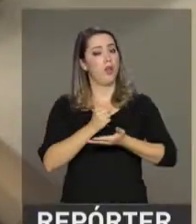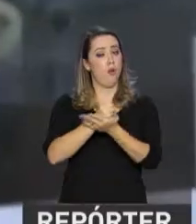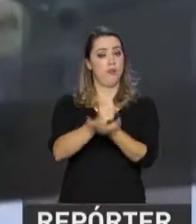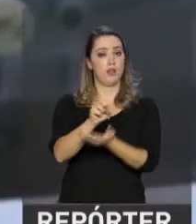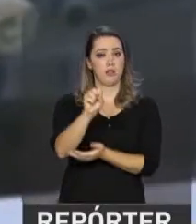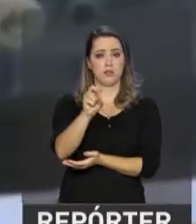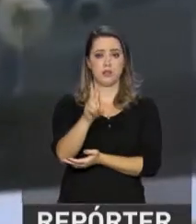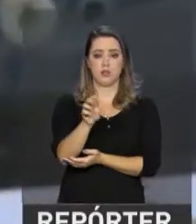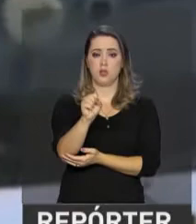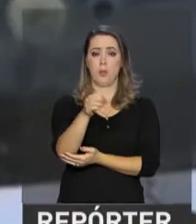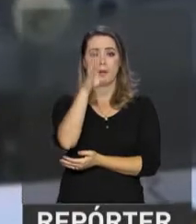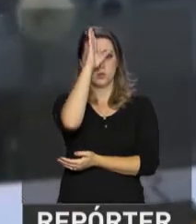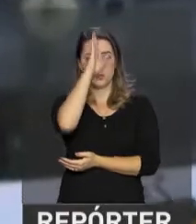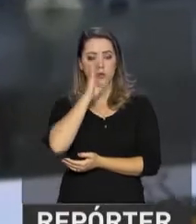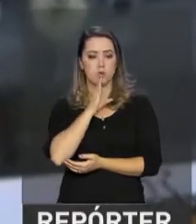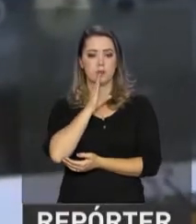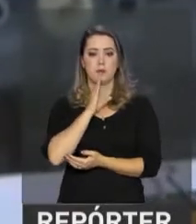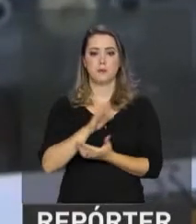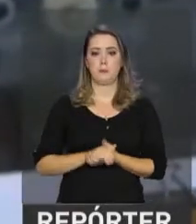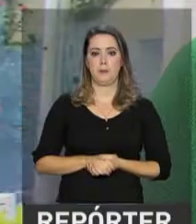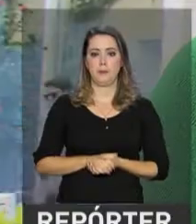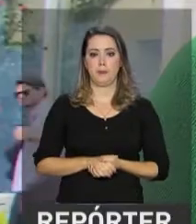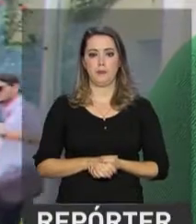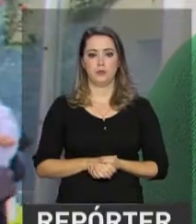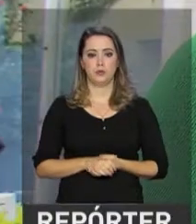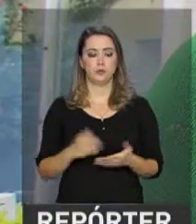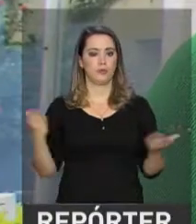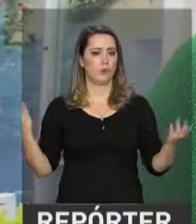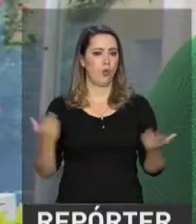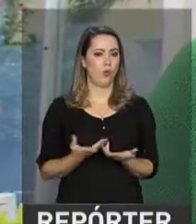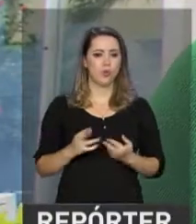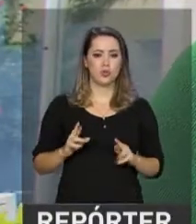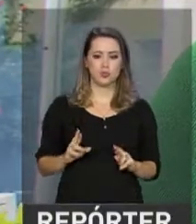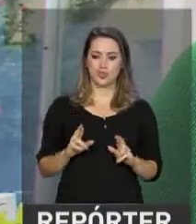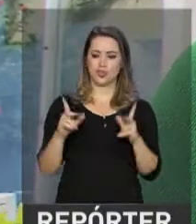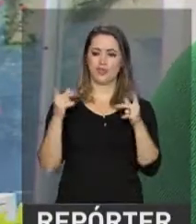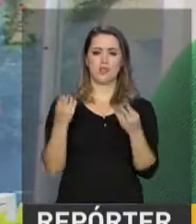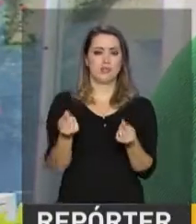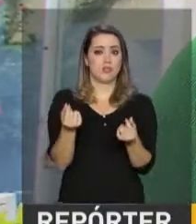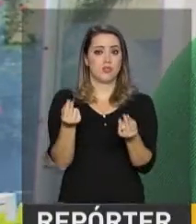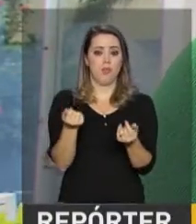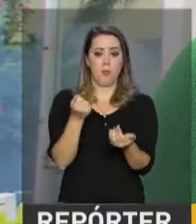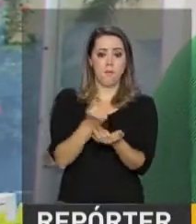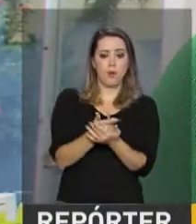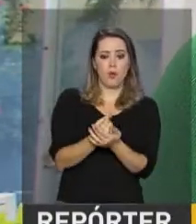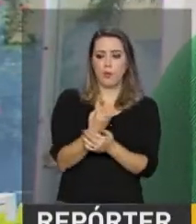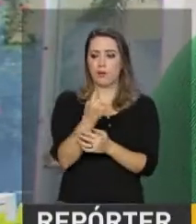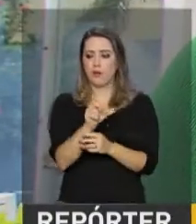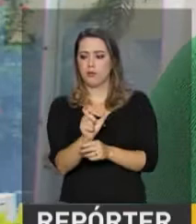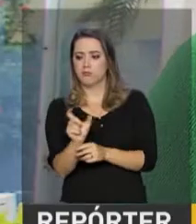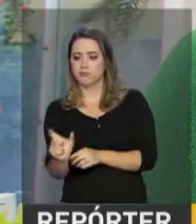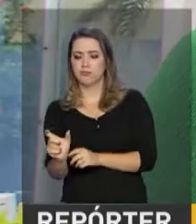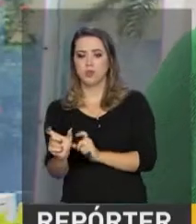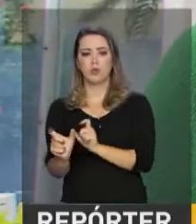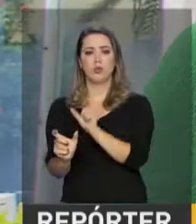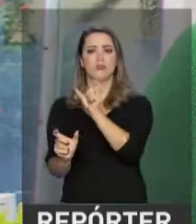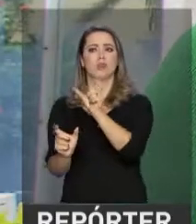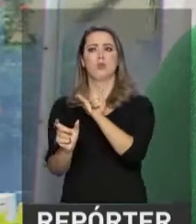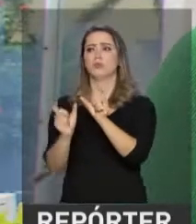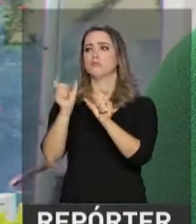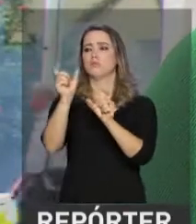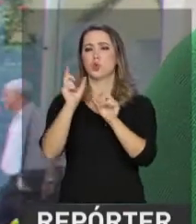sem custos para os pacientes hoje a diferença de preços para aquisição de próteses e órteses em